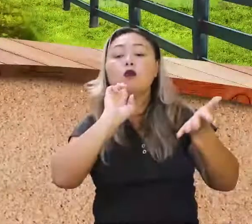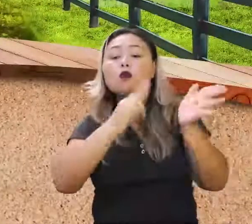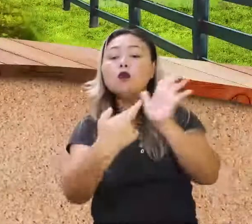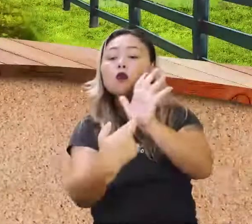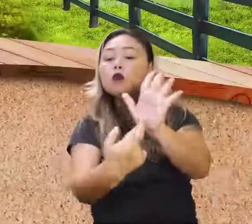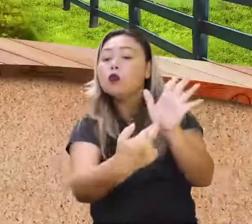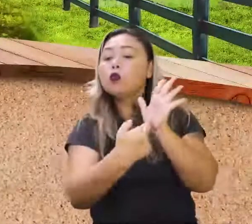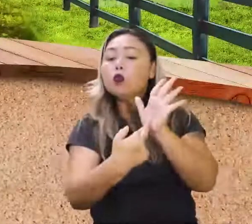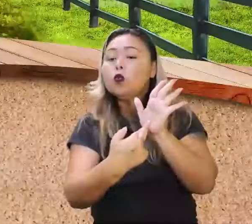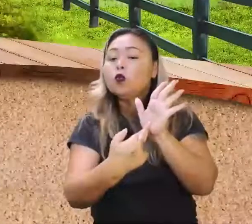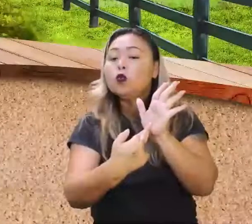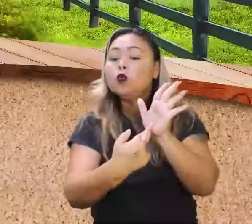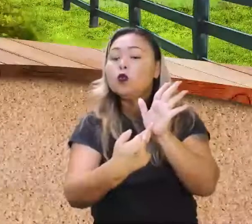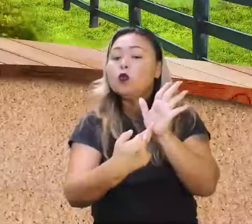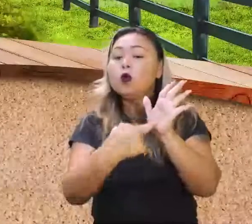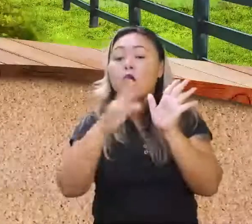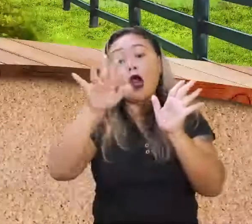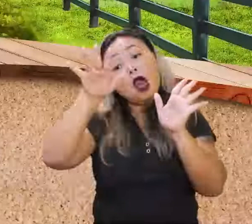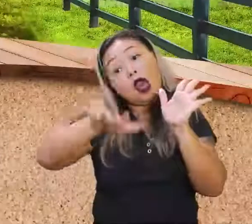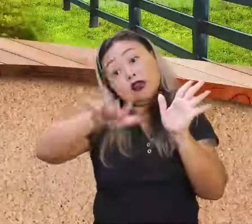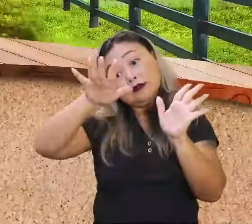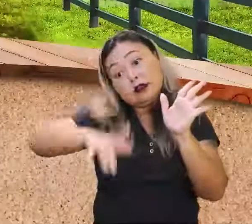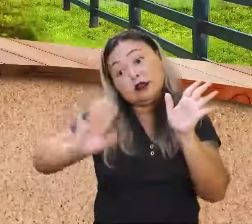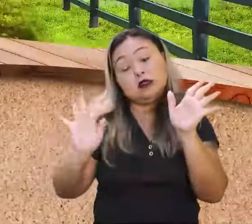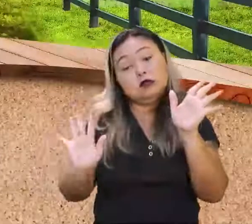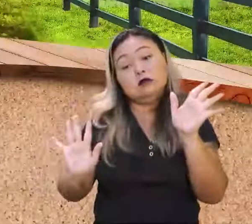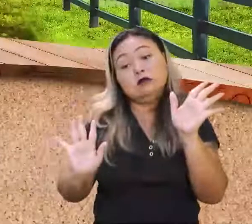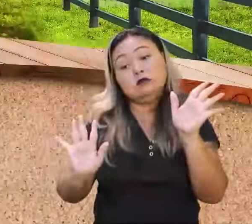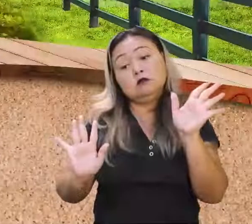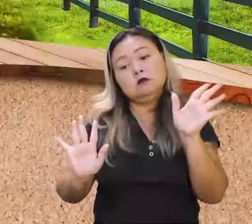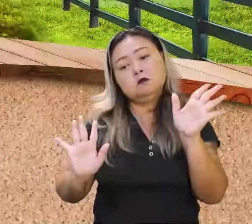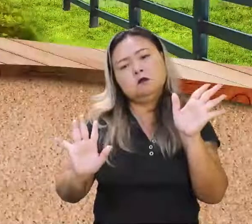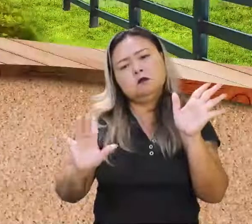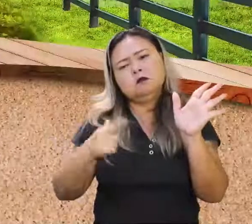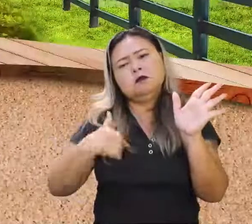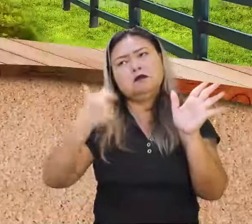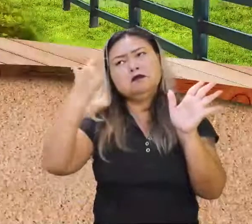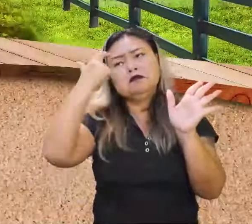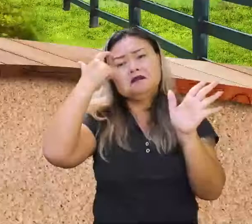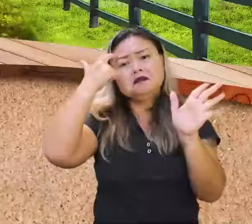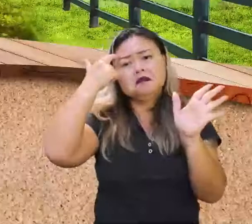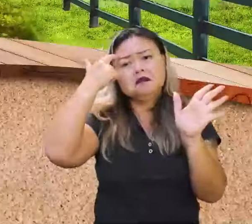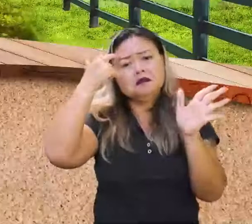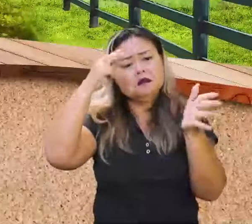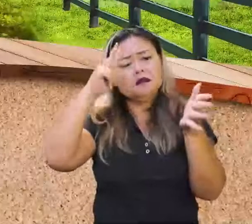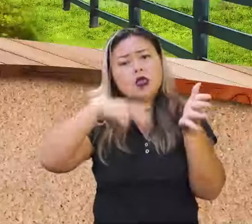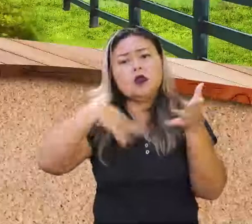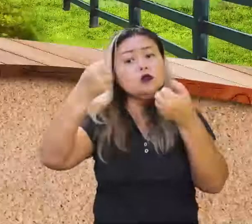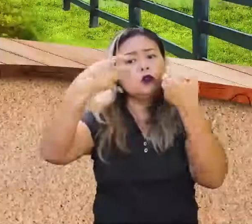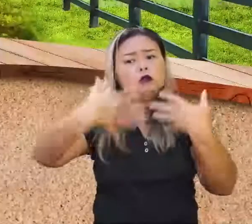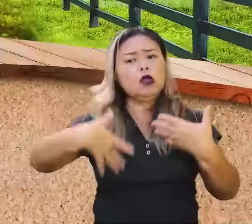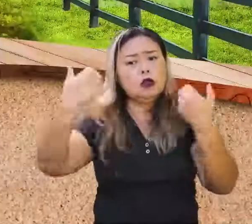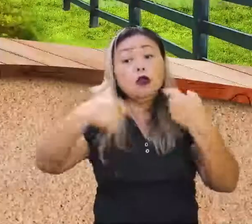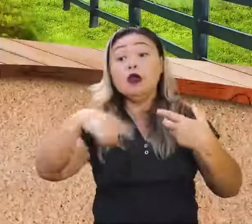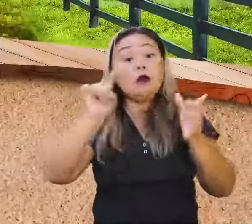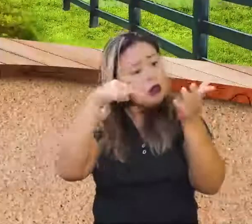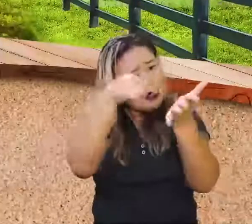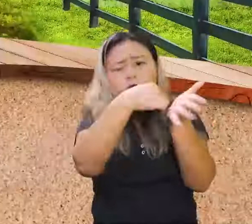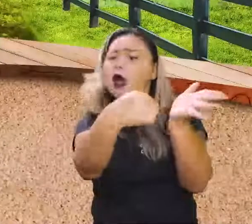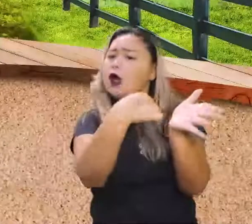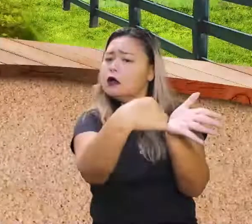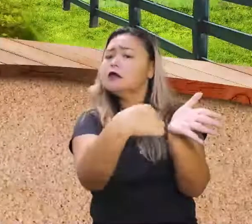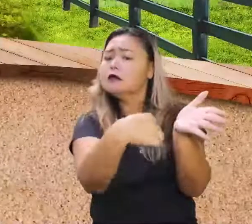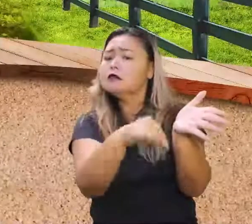a resposta. Às vezes, dá um tilt na cabeça, eu não leio, eu só explico. Mas está